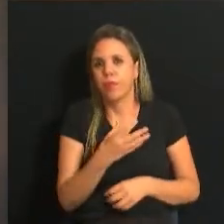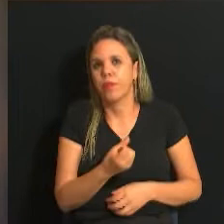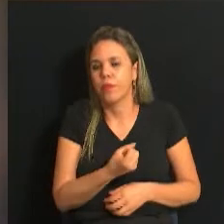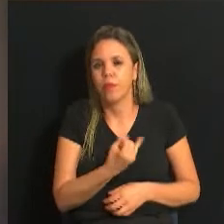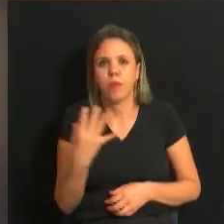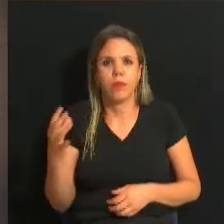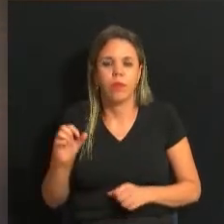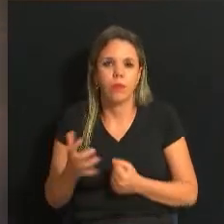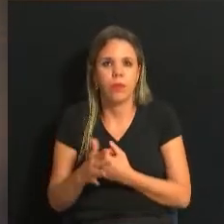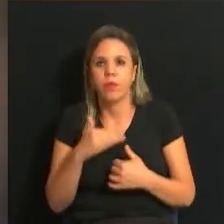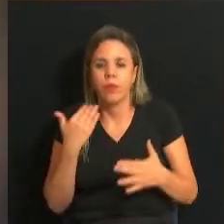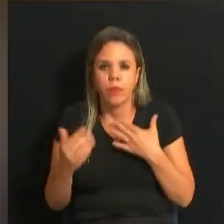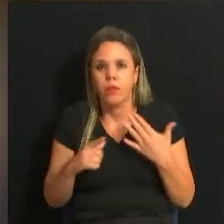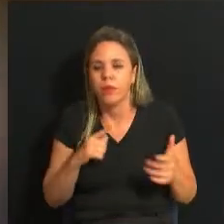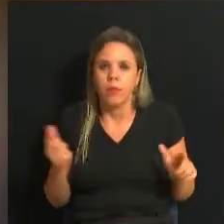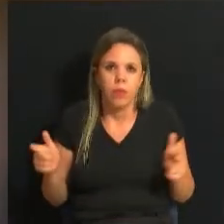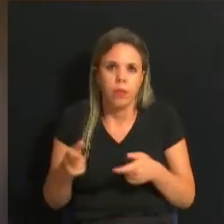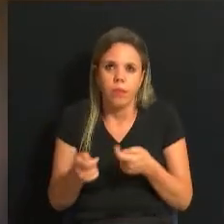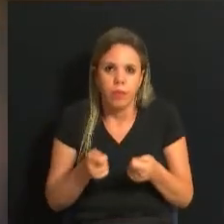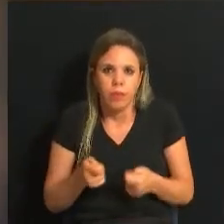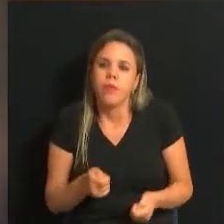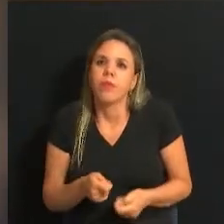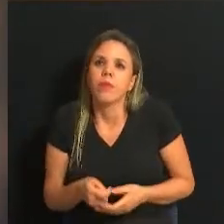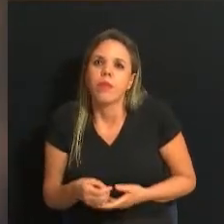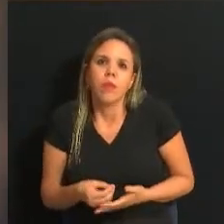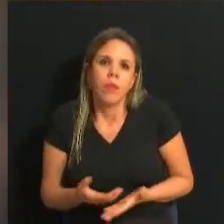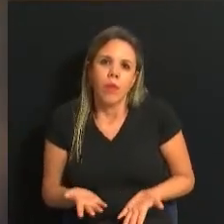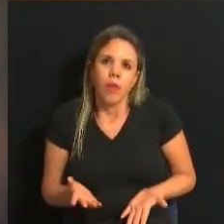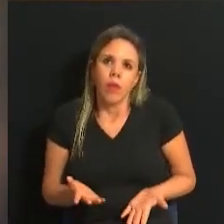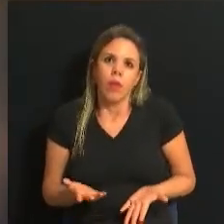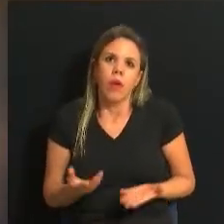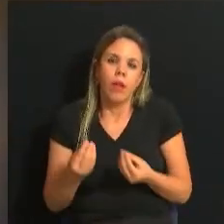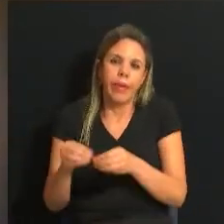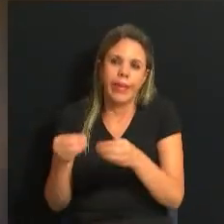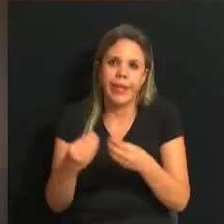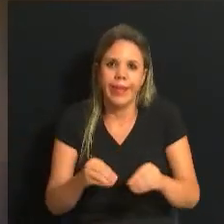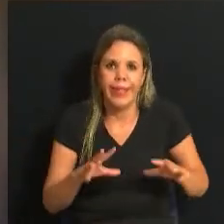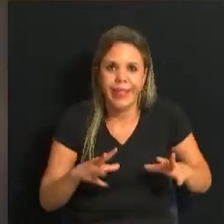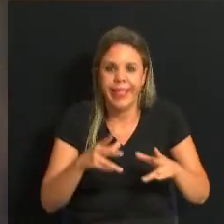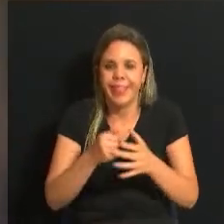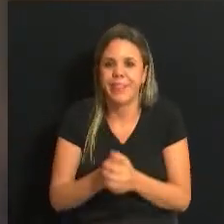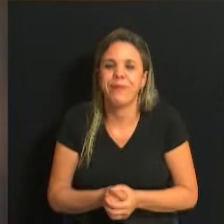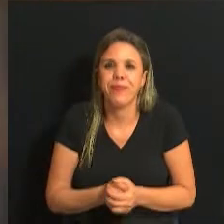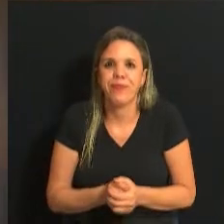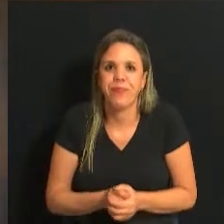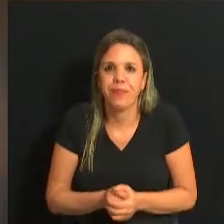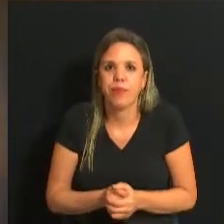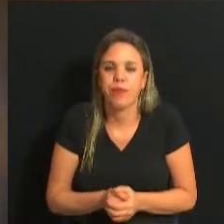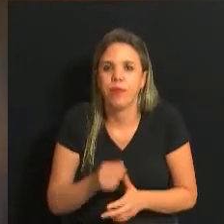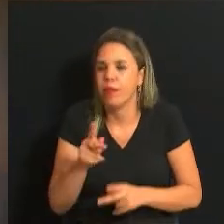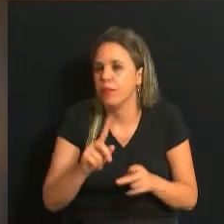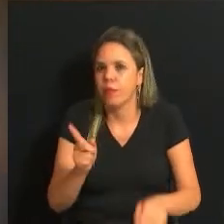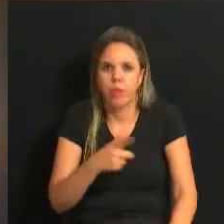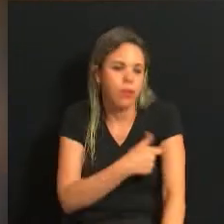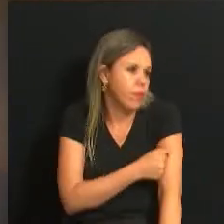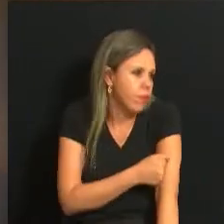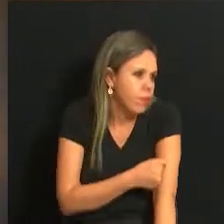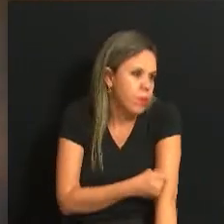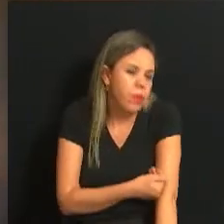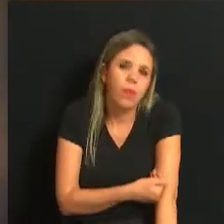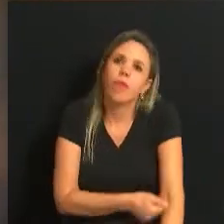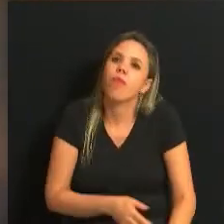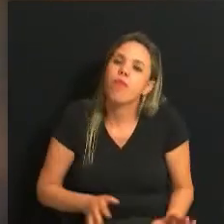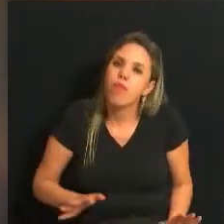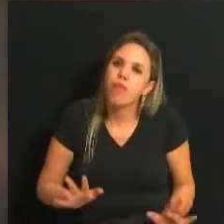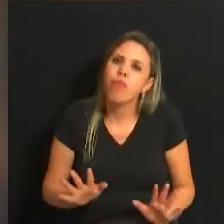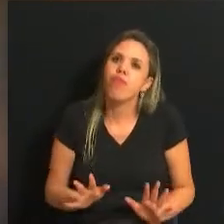de mortes pela Covid, que acomete, sobretudo, os não vacinados, mas